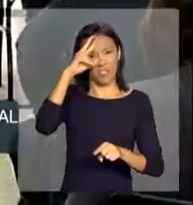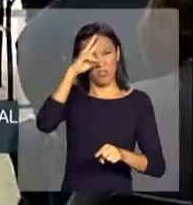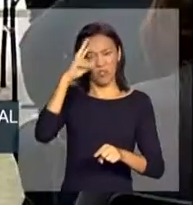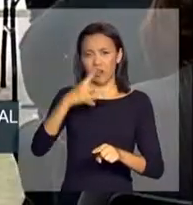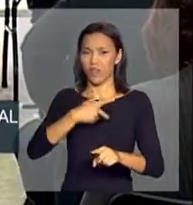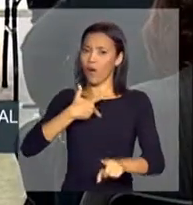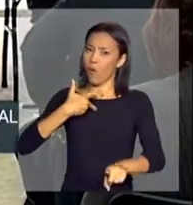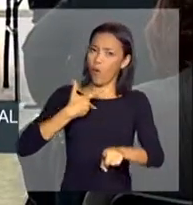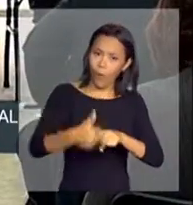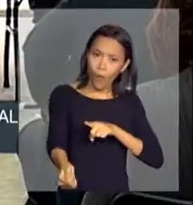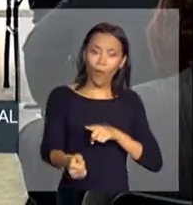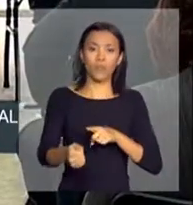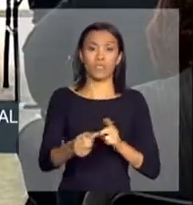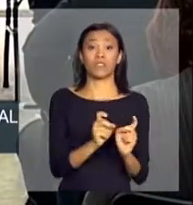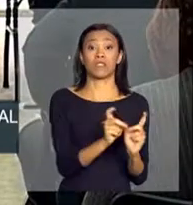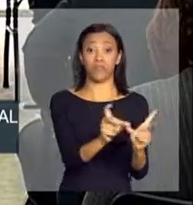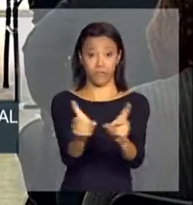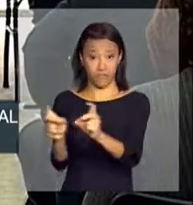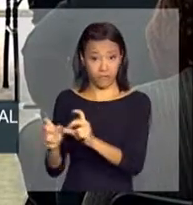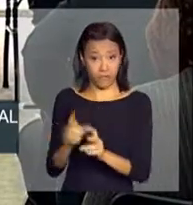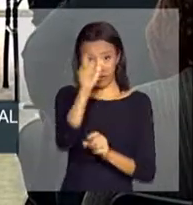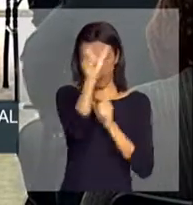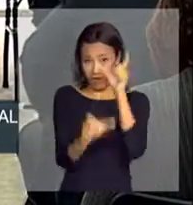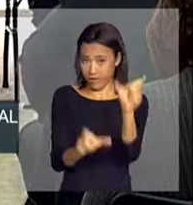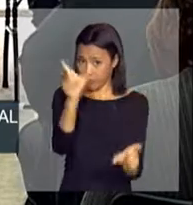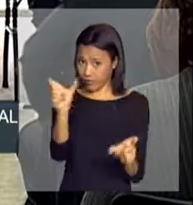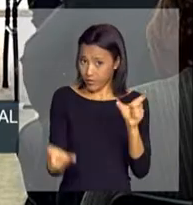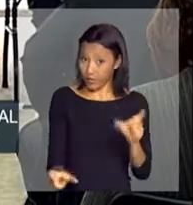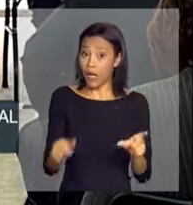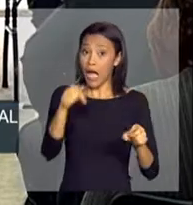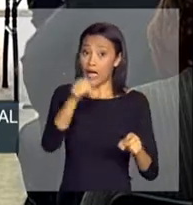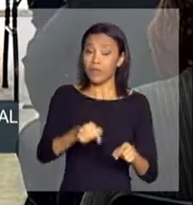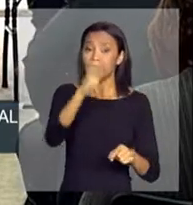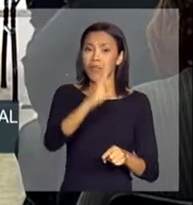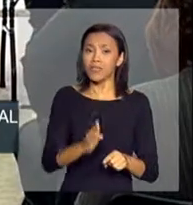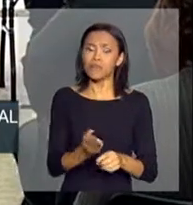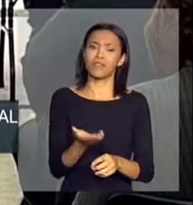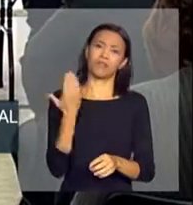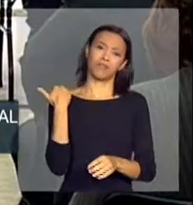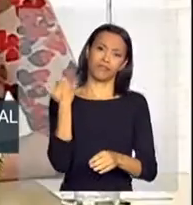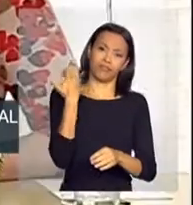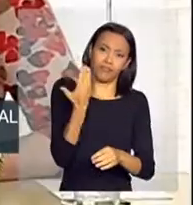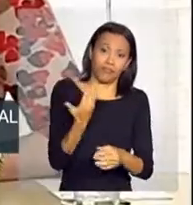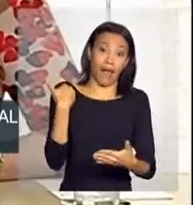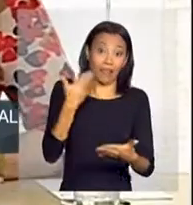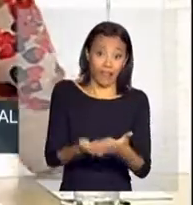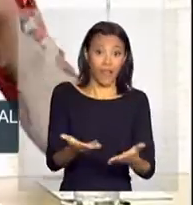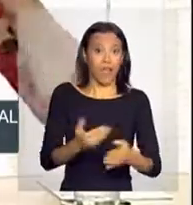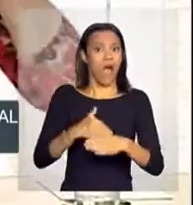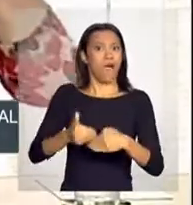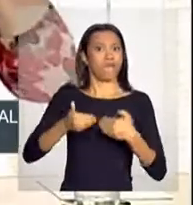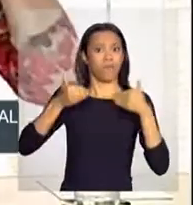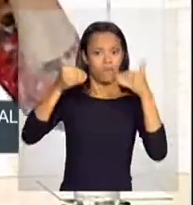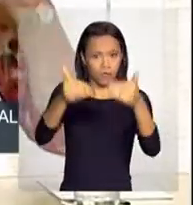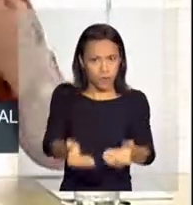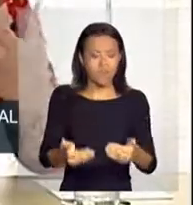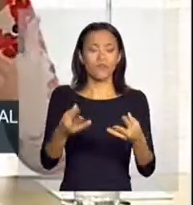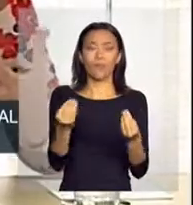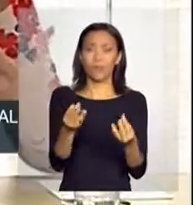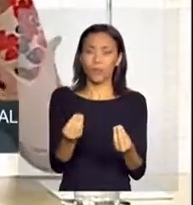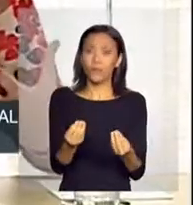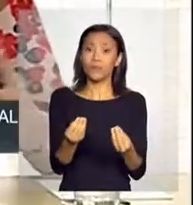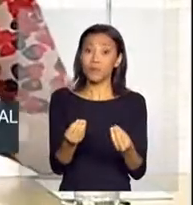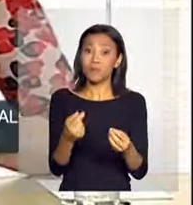pelo enfrentamento do tráfico de pessoas o Brasil Sem dúvida nenhuma nesses últimos tempos avançou muito e muito daquilo que a gente